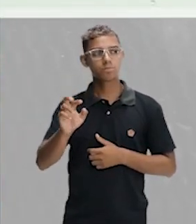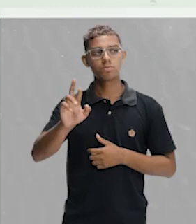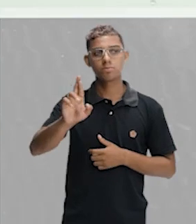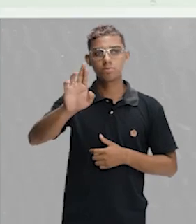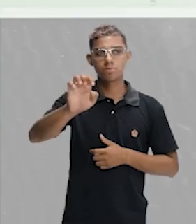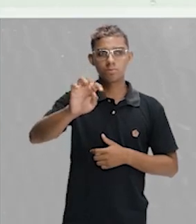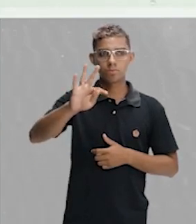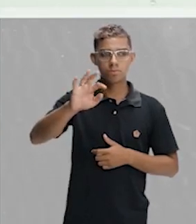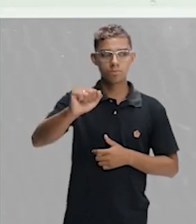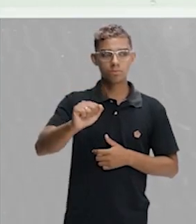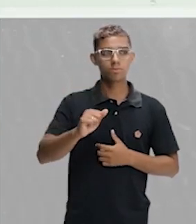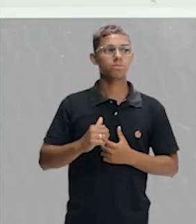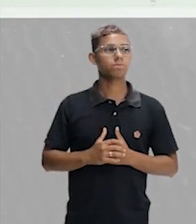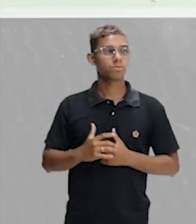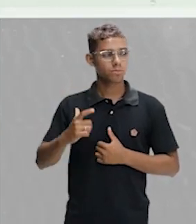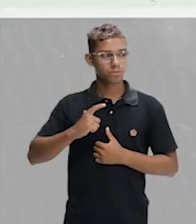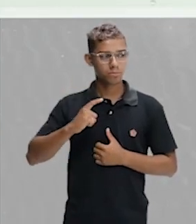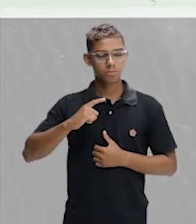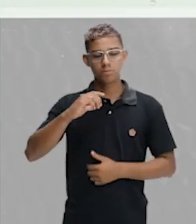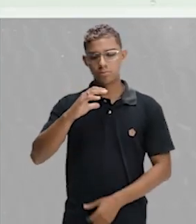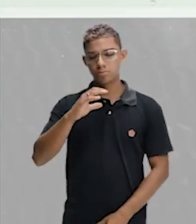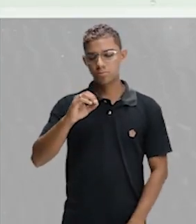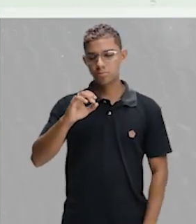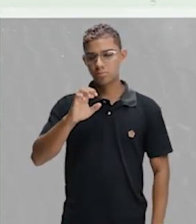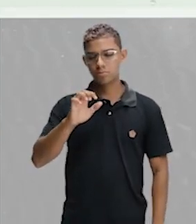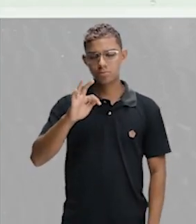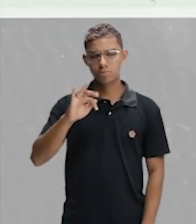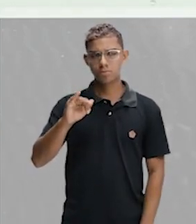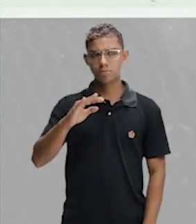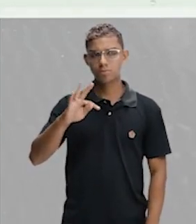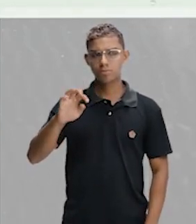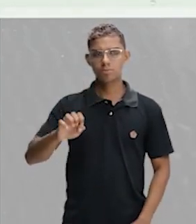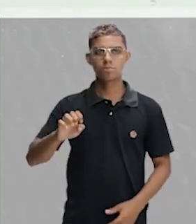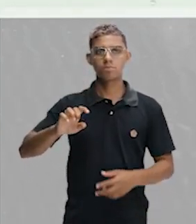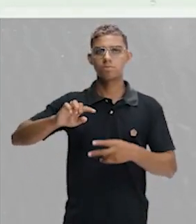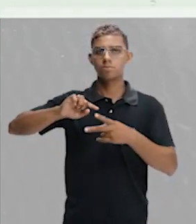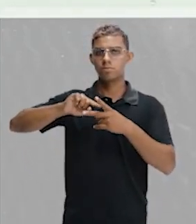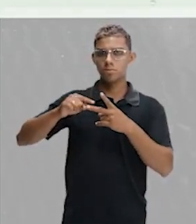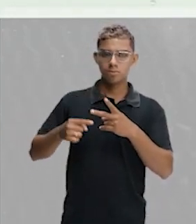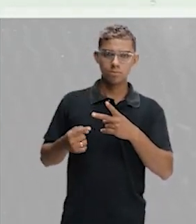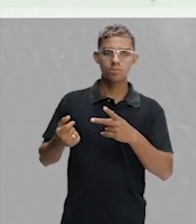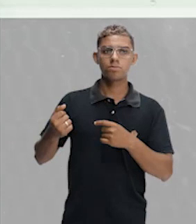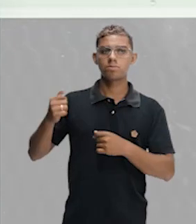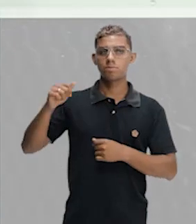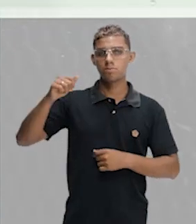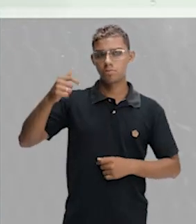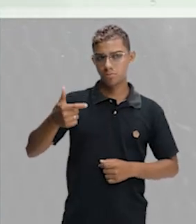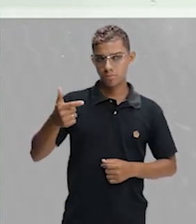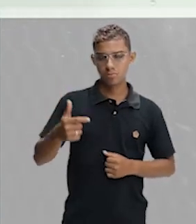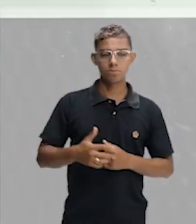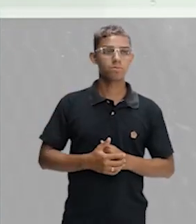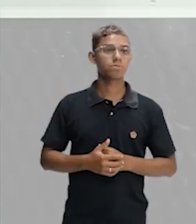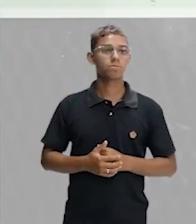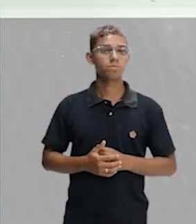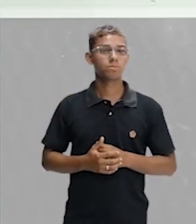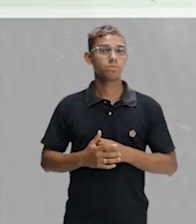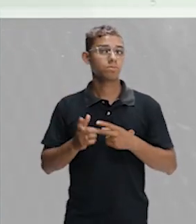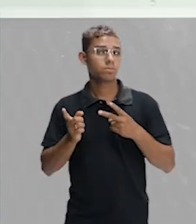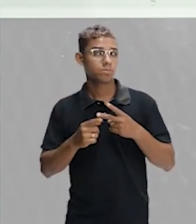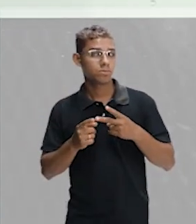reta é uma reta r tem coeficiente angular 2 e coeficiente menos oito Olha a turminha ele tá me dando aqui